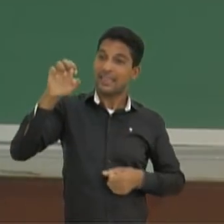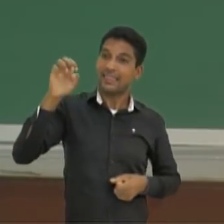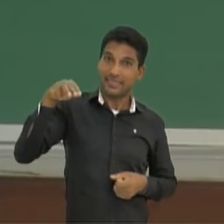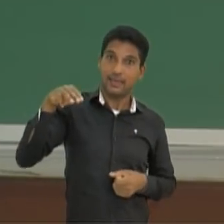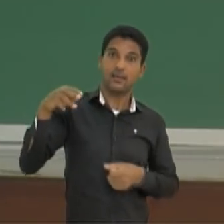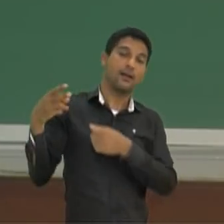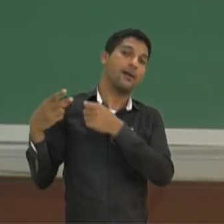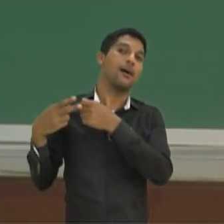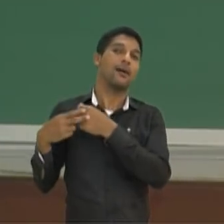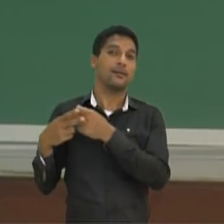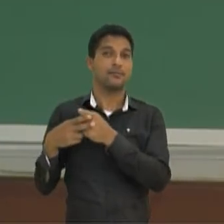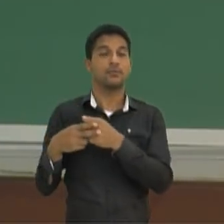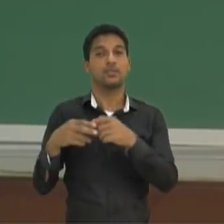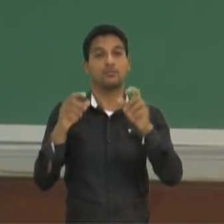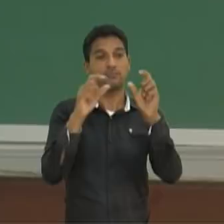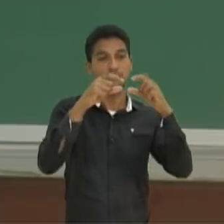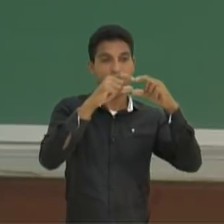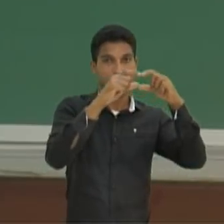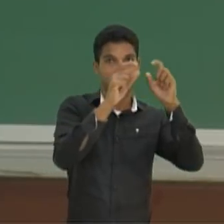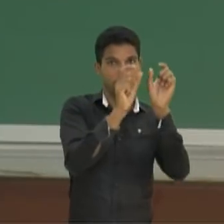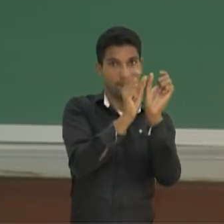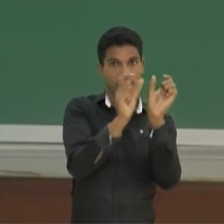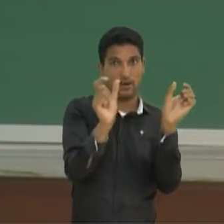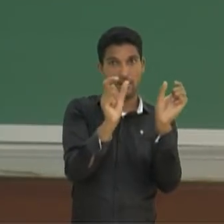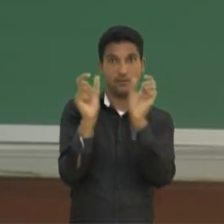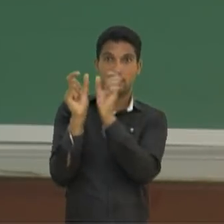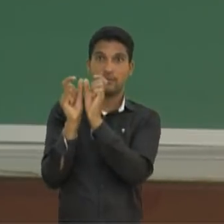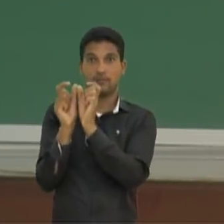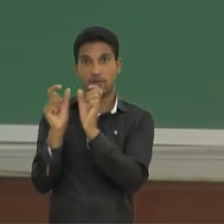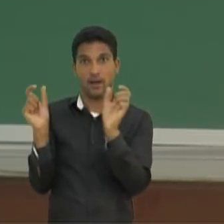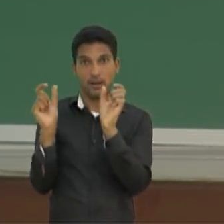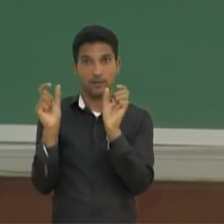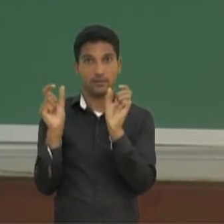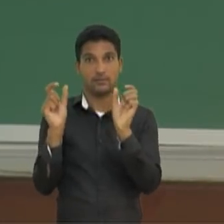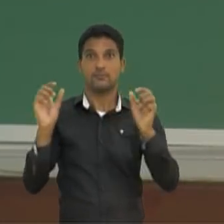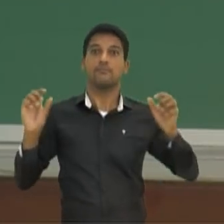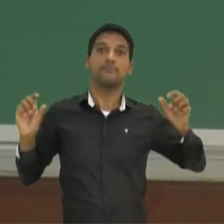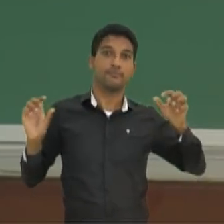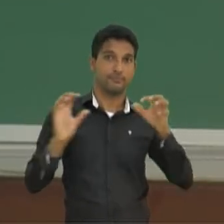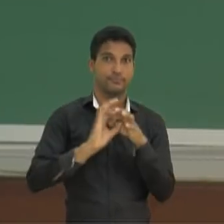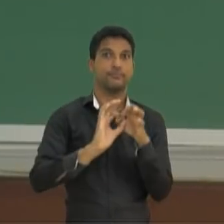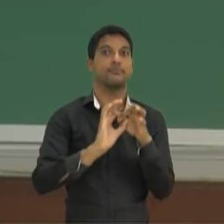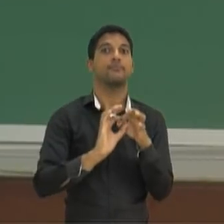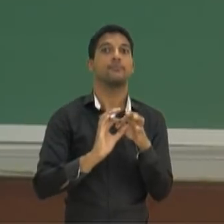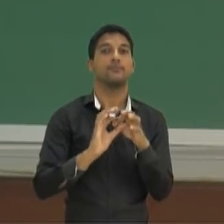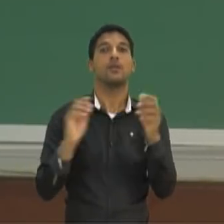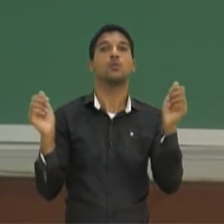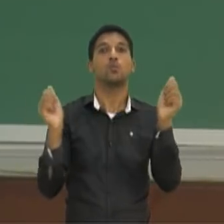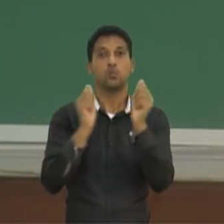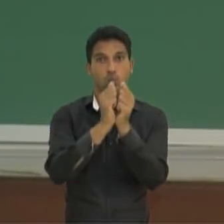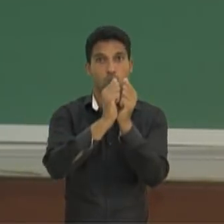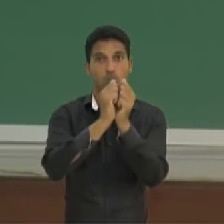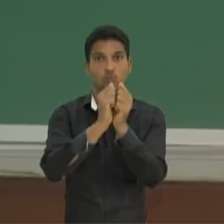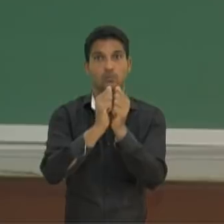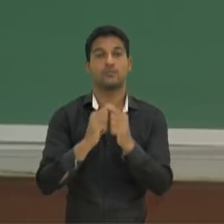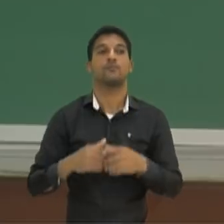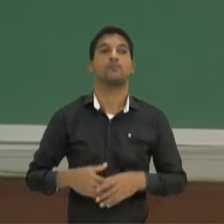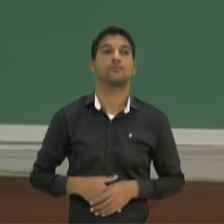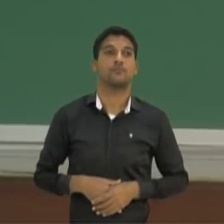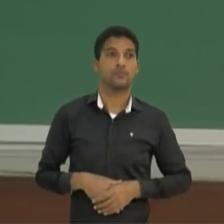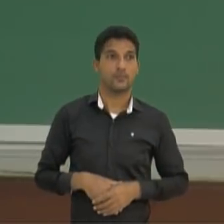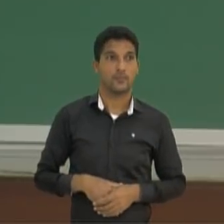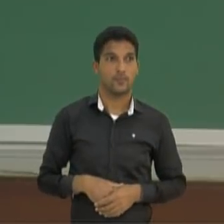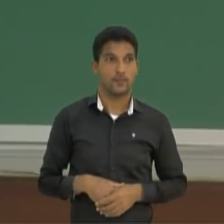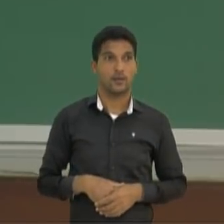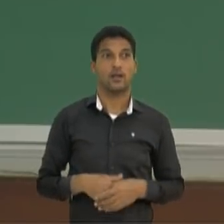Na adversativa, a gente aprende que a adversativa gerou a palavra adversário. Então, se a gente pensar nessa questão do adversário,